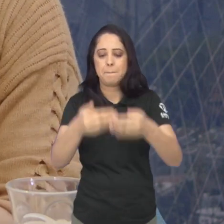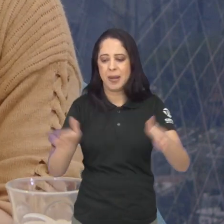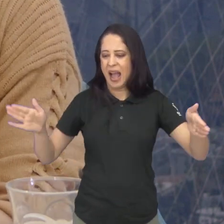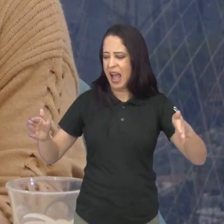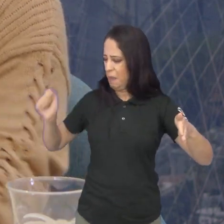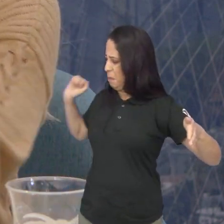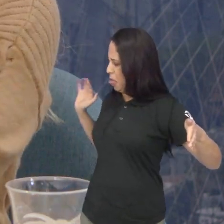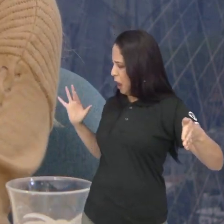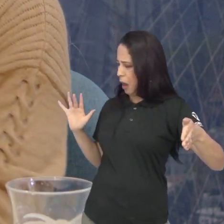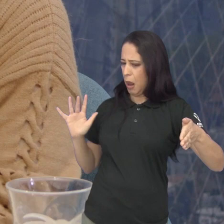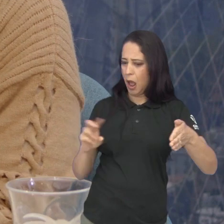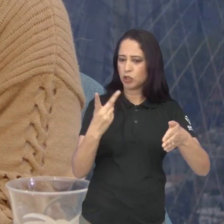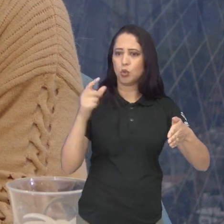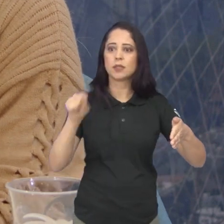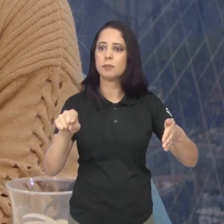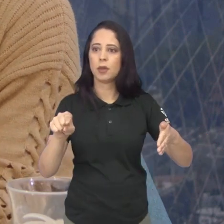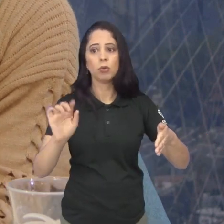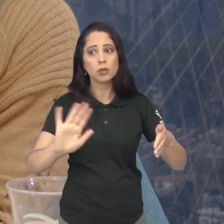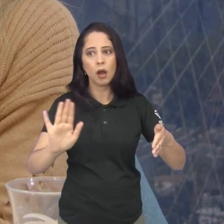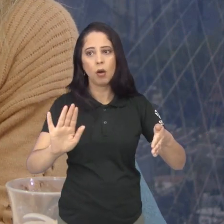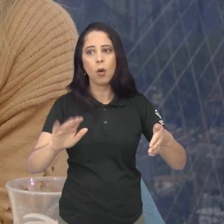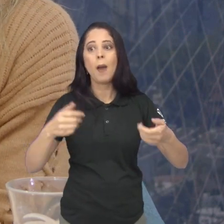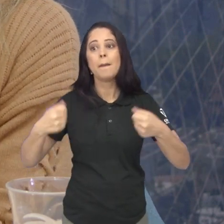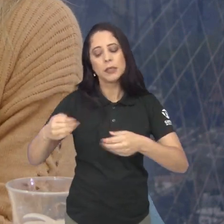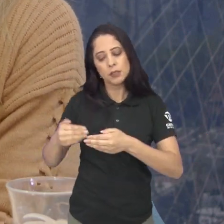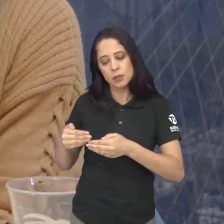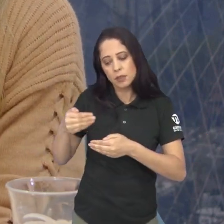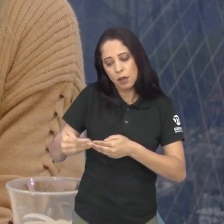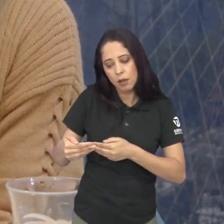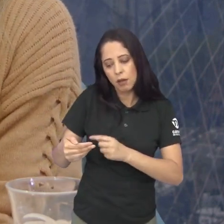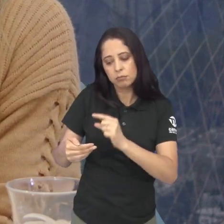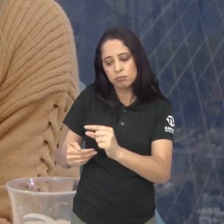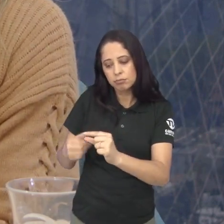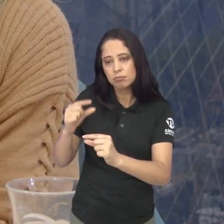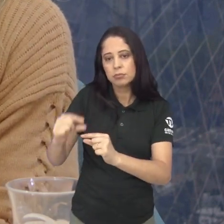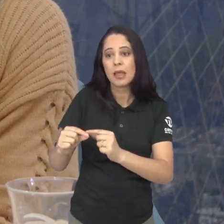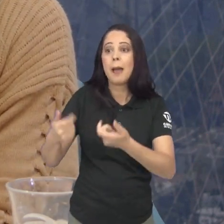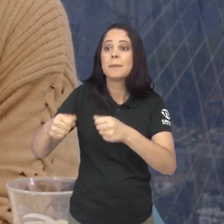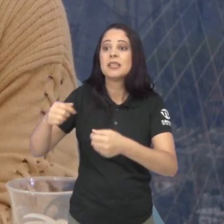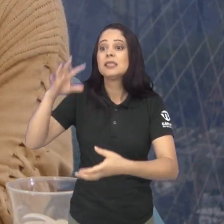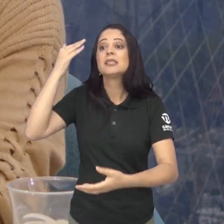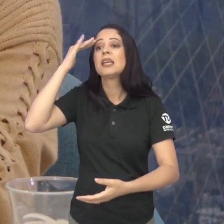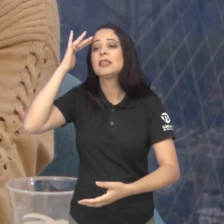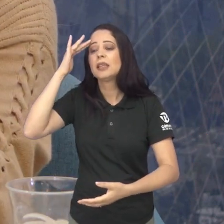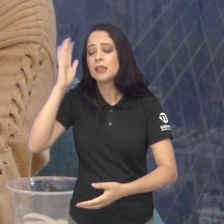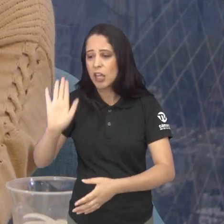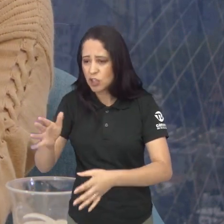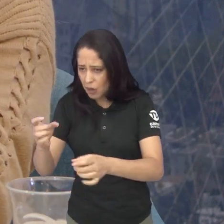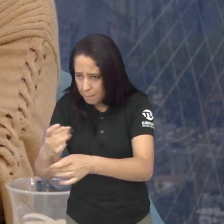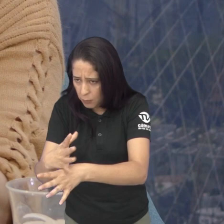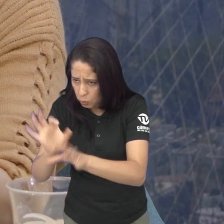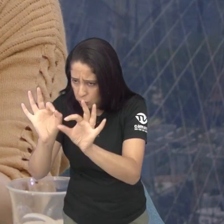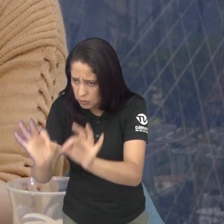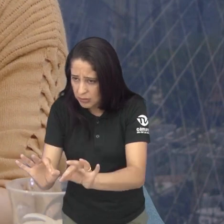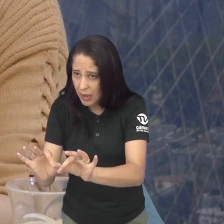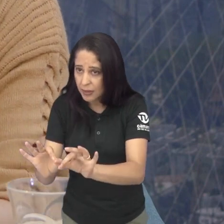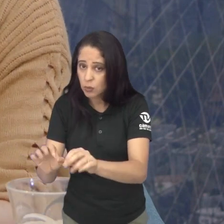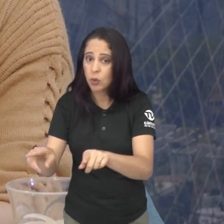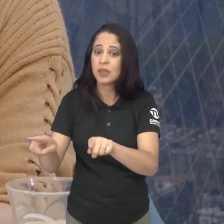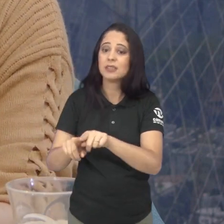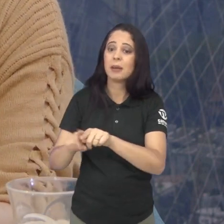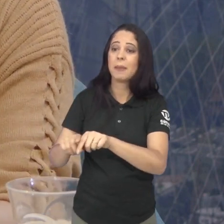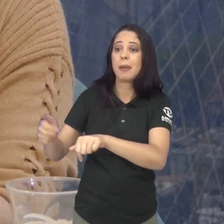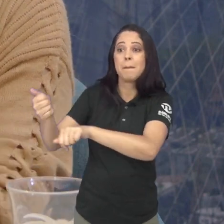para 2.000 crianças. Precisa começar, precisa ver se está funcionando, precisa